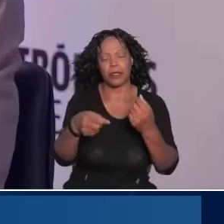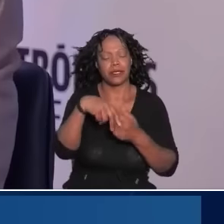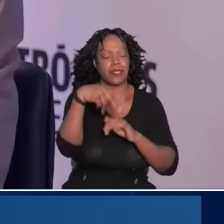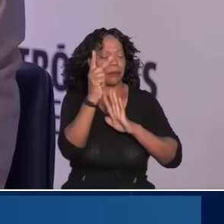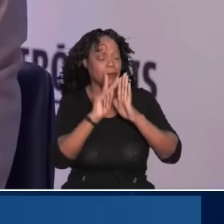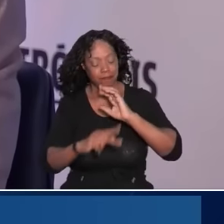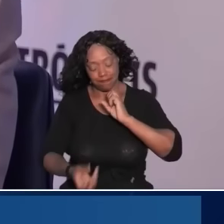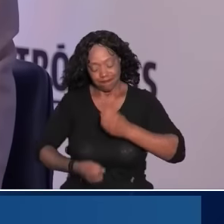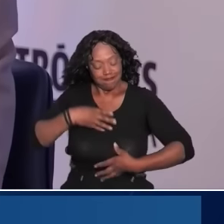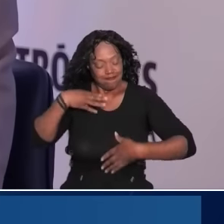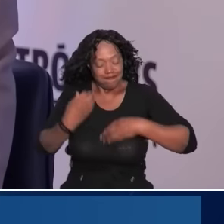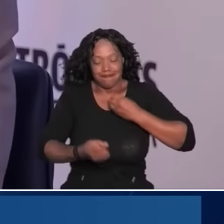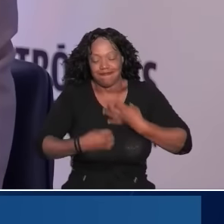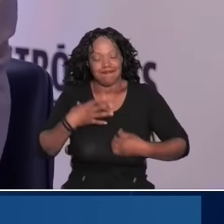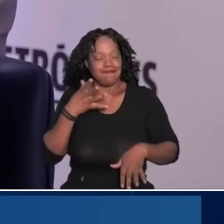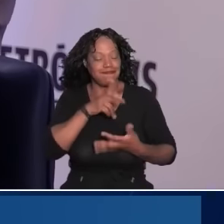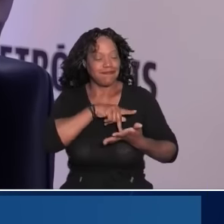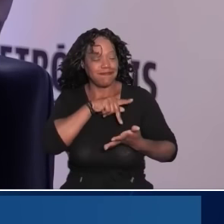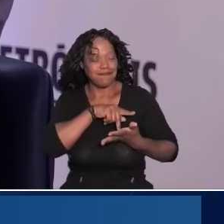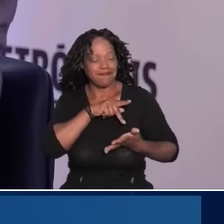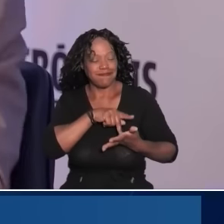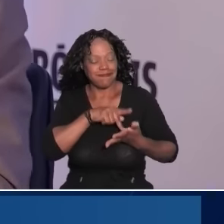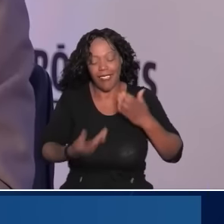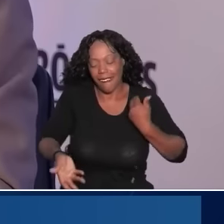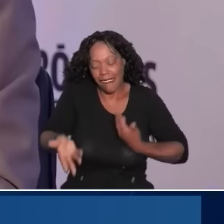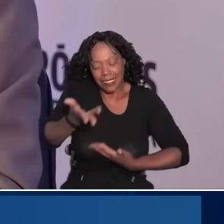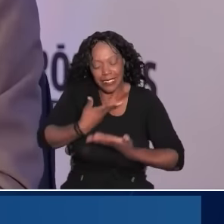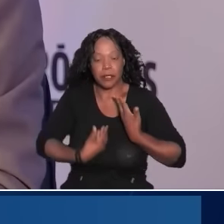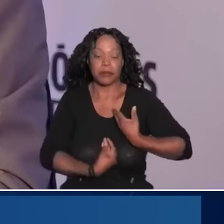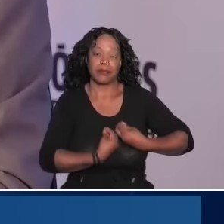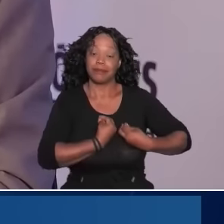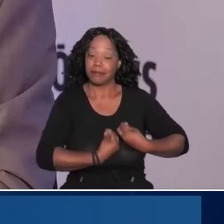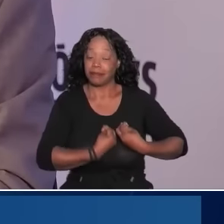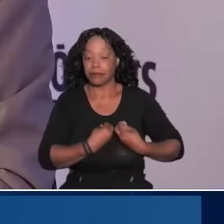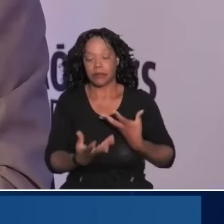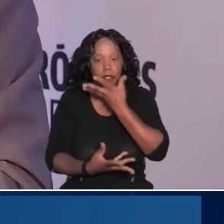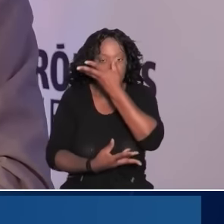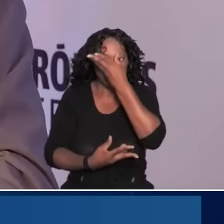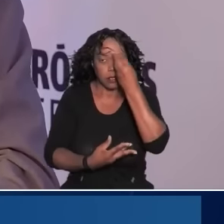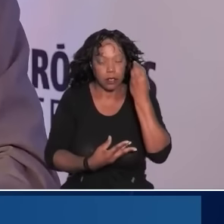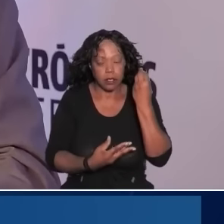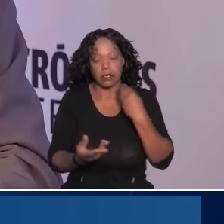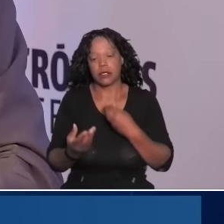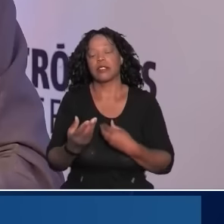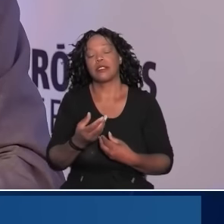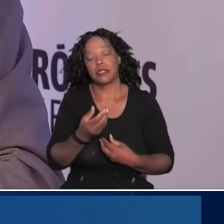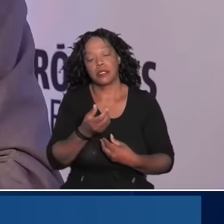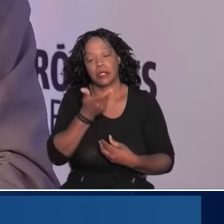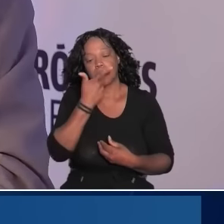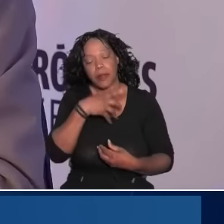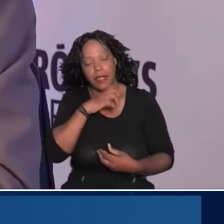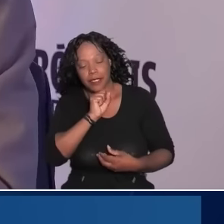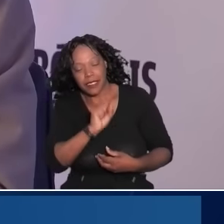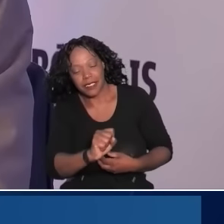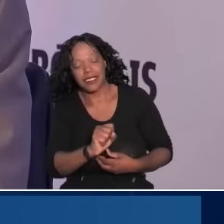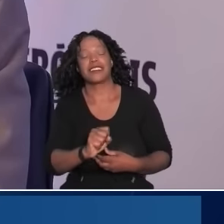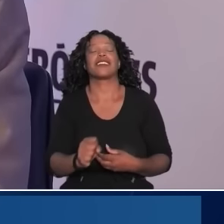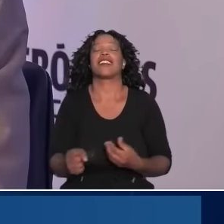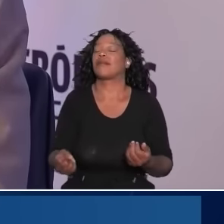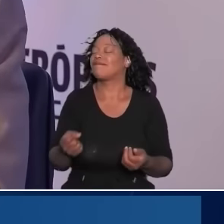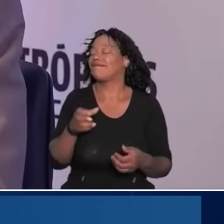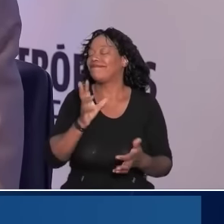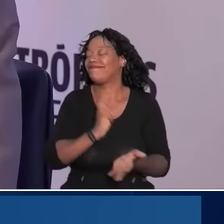simplesmente proibido, né? Não há o que moderar no discurso de ódio. Então, eu acho que o ministro Barroso acertou em